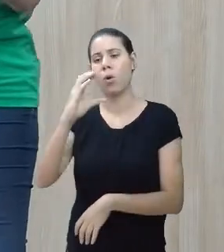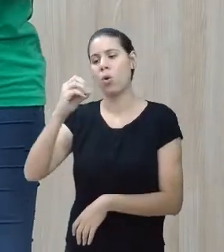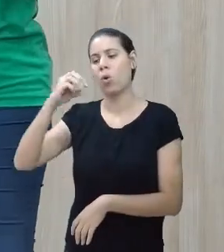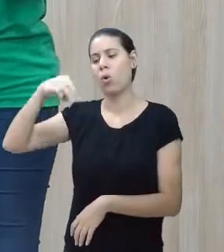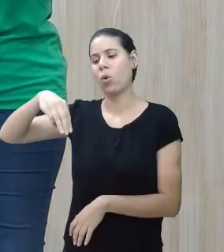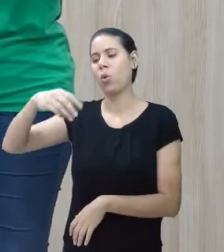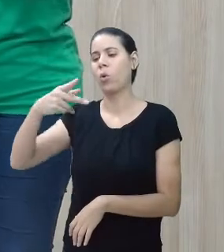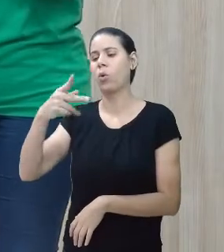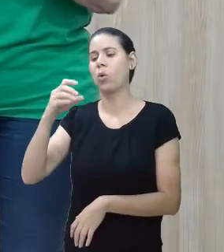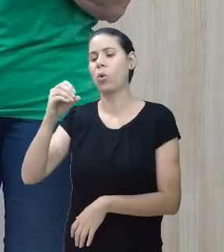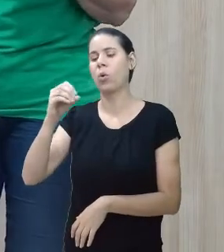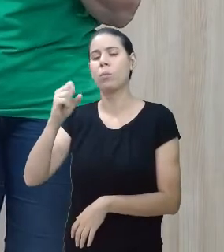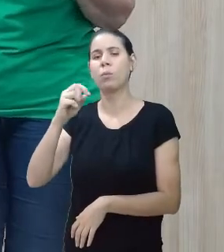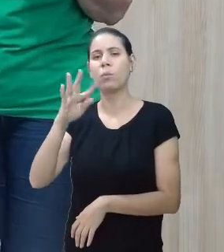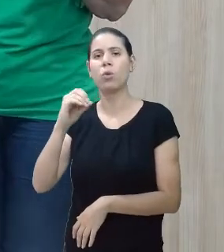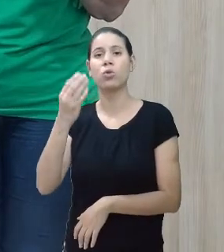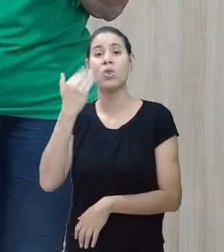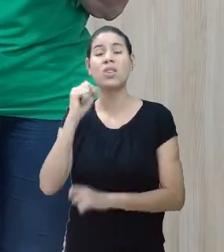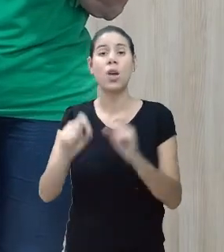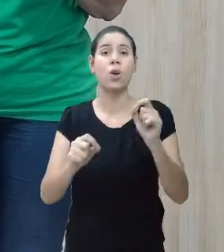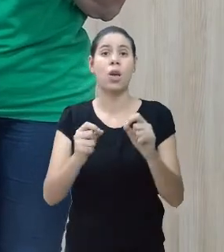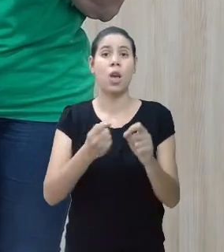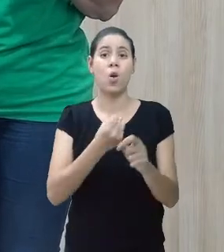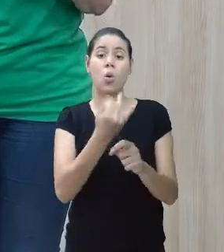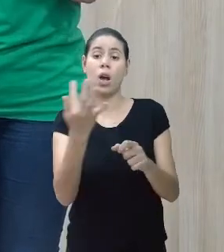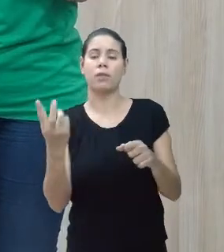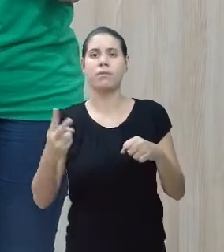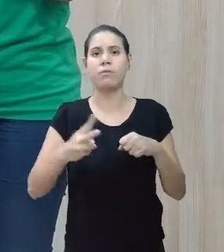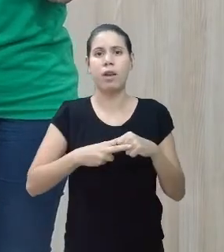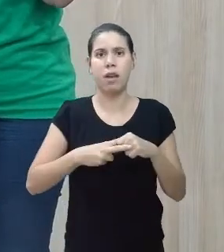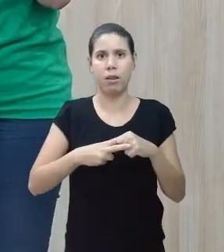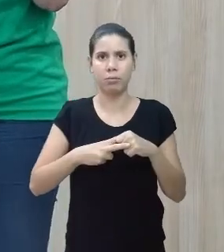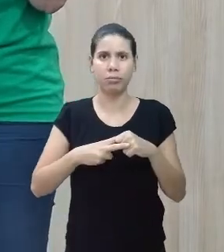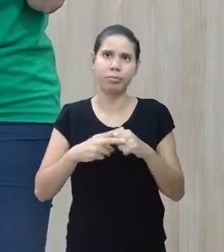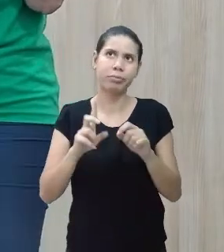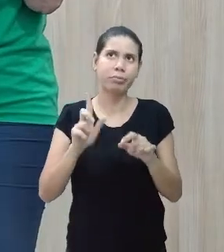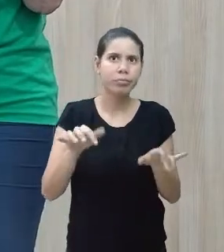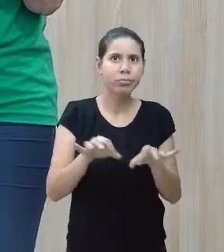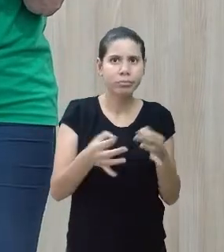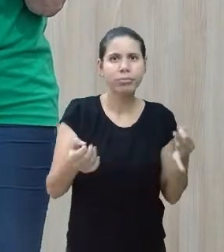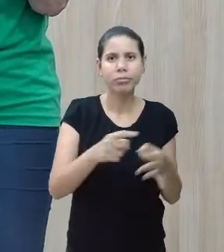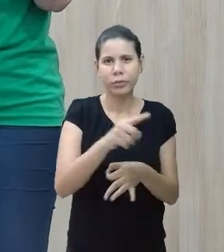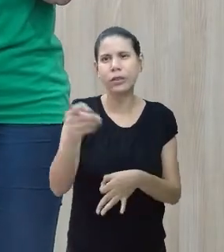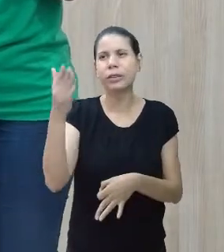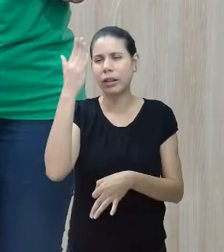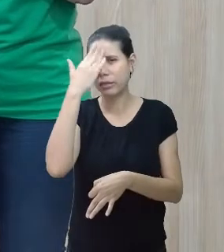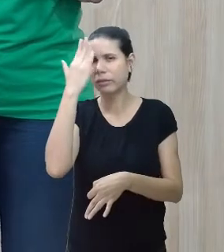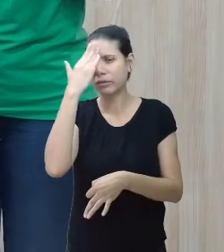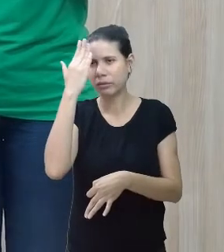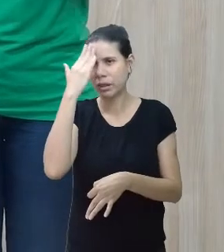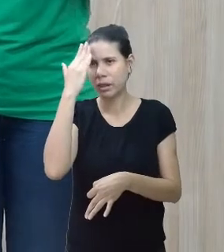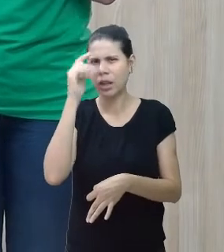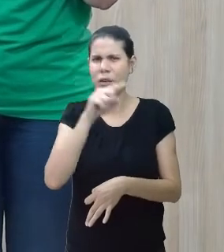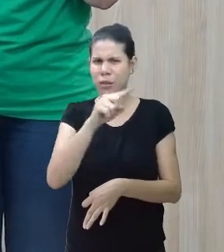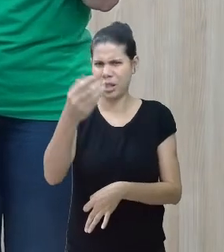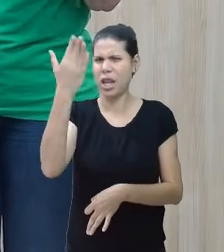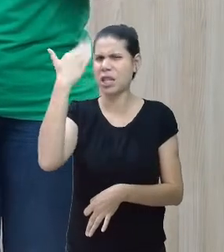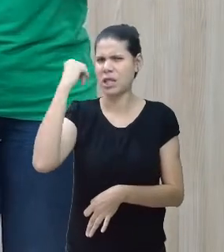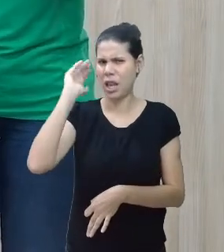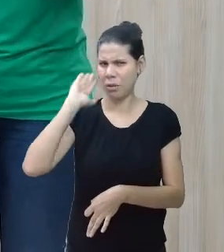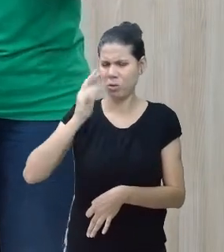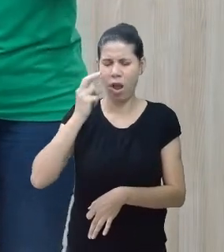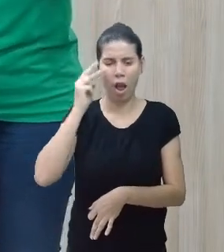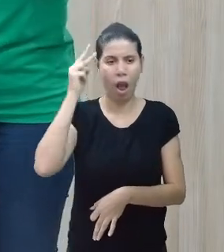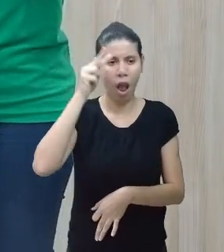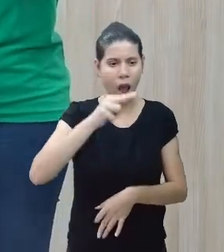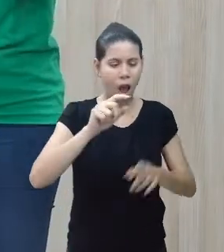composto, eu vou contar pelos verbos. Tá certo? Então, fica muito simples para vocês e vocês já sabem.